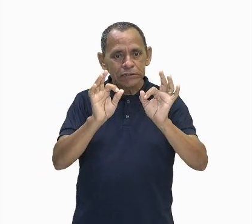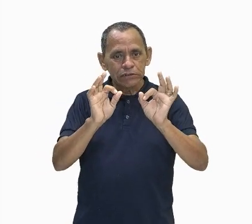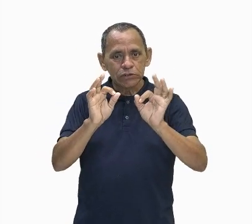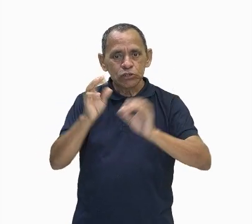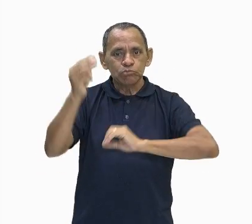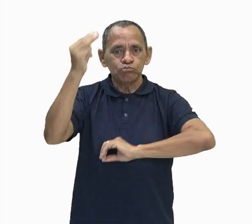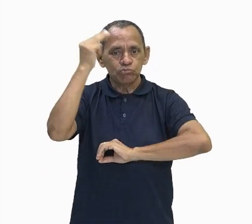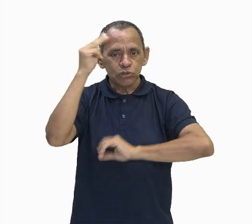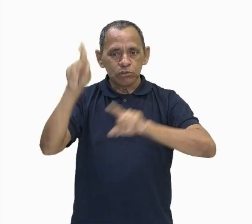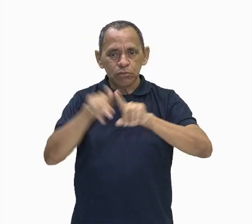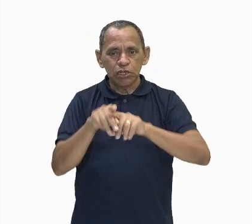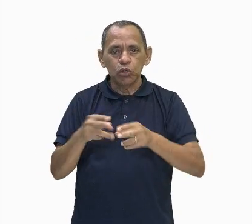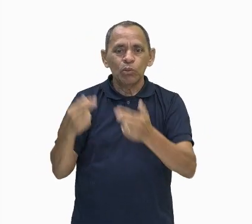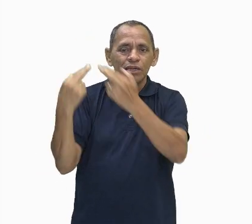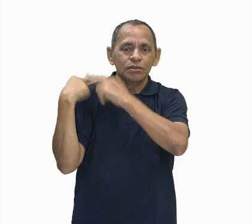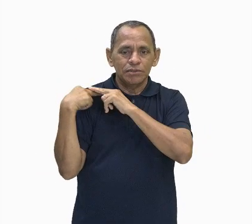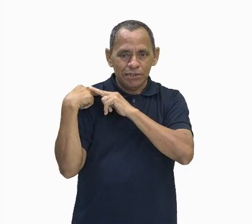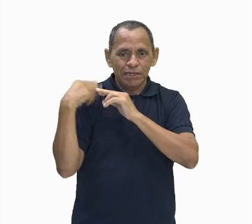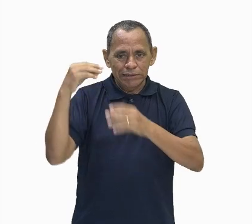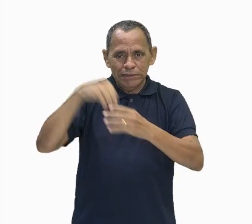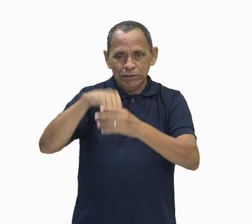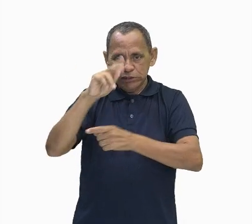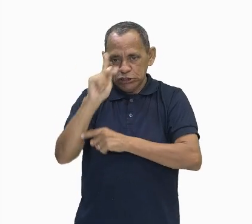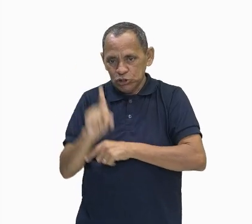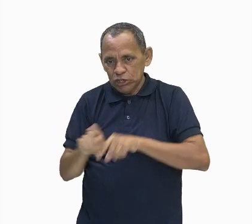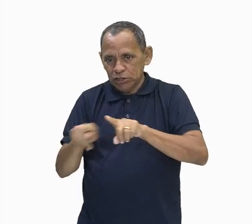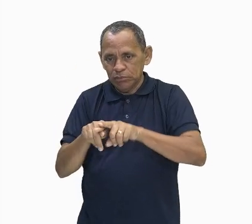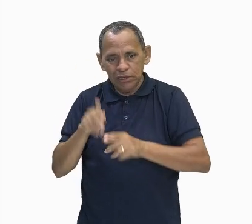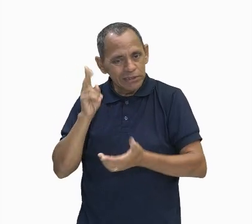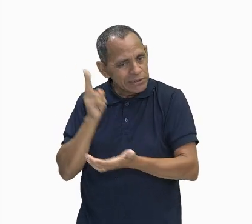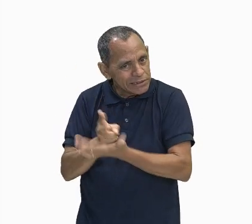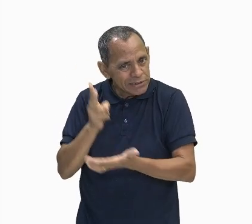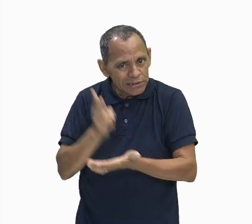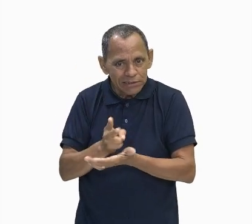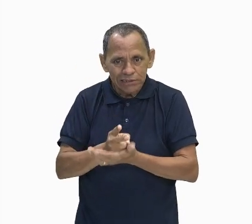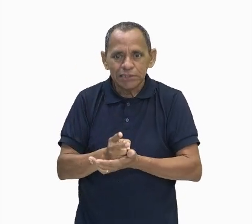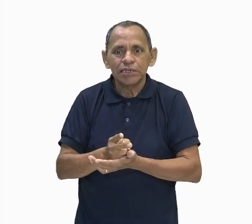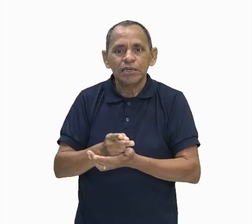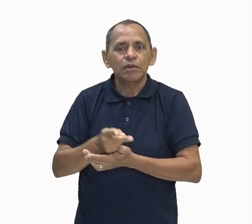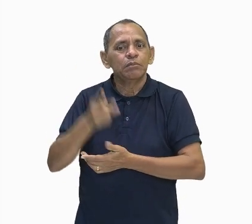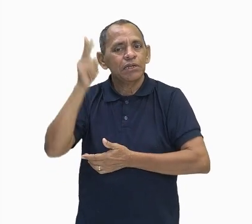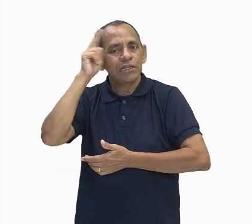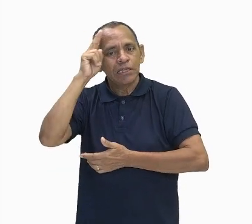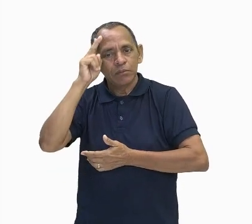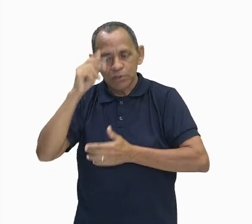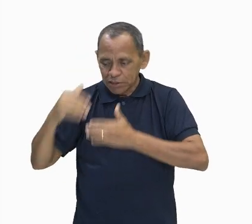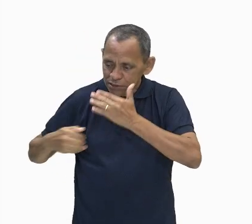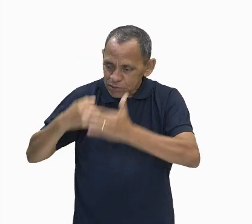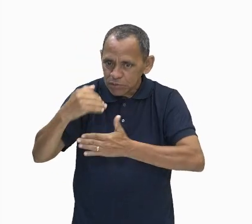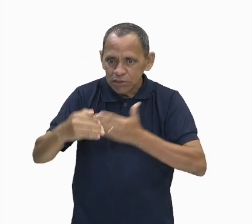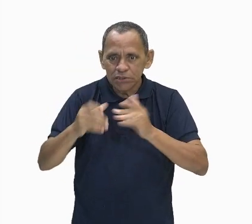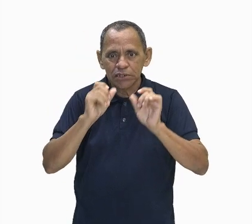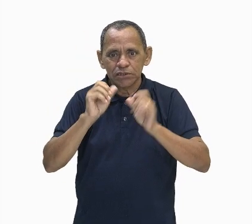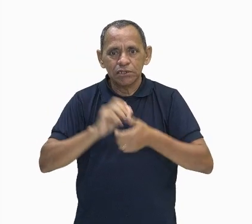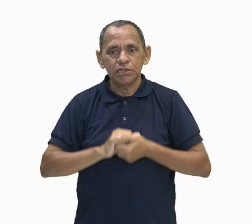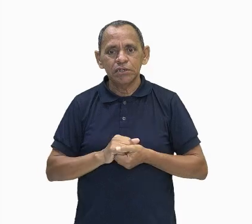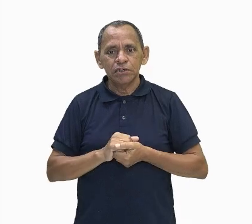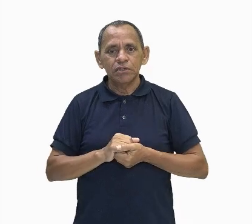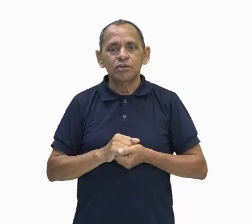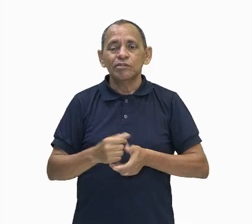uma responsabilidade histórica de sempre relembrar esse processo e, ao relembrar o que